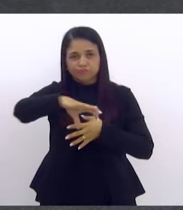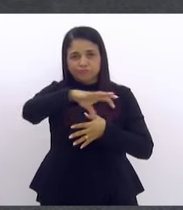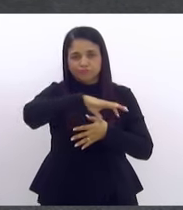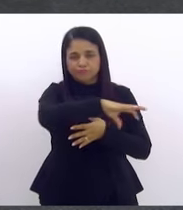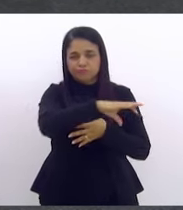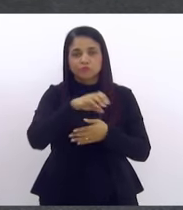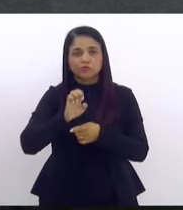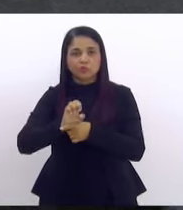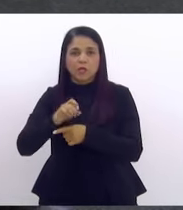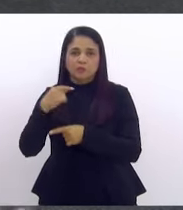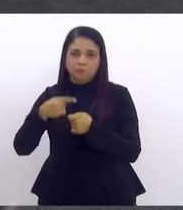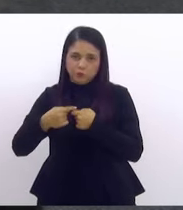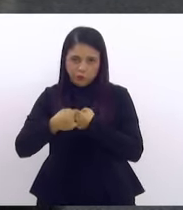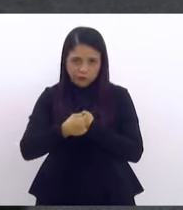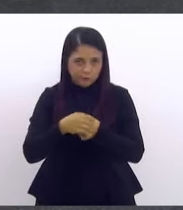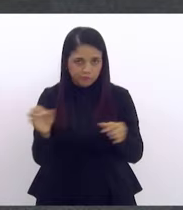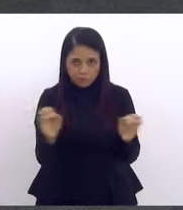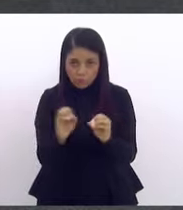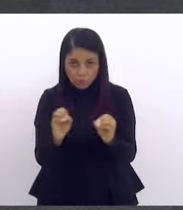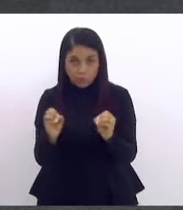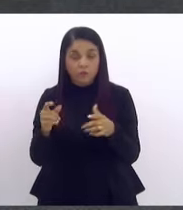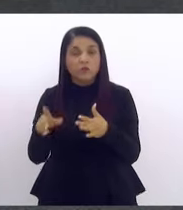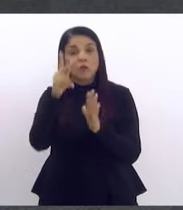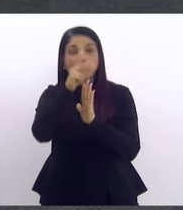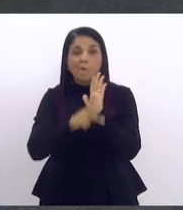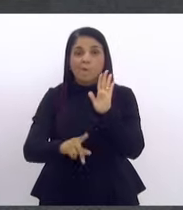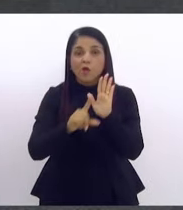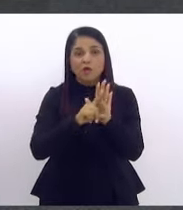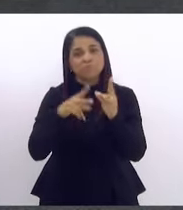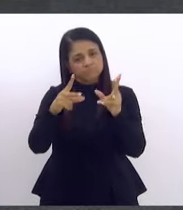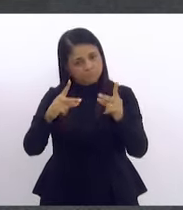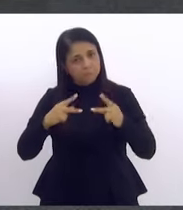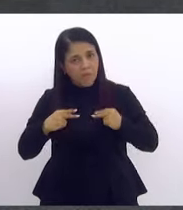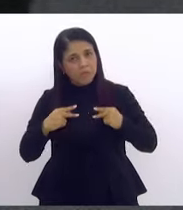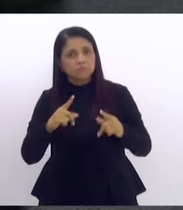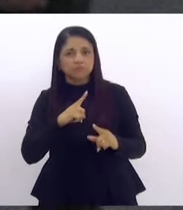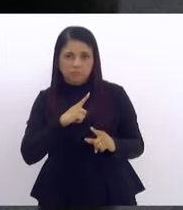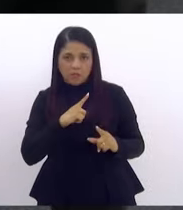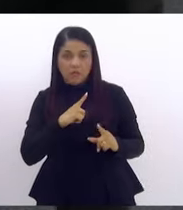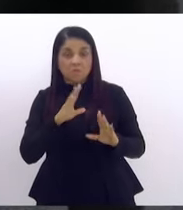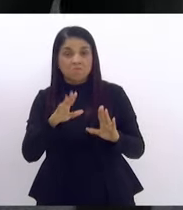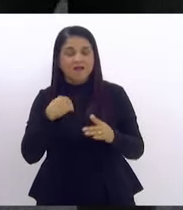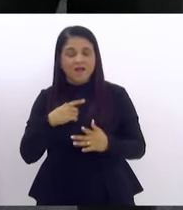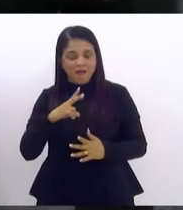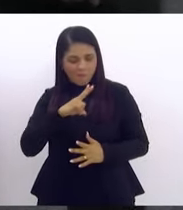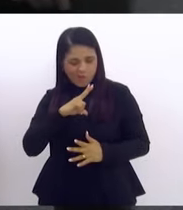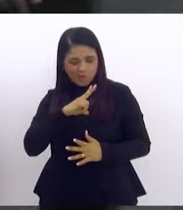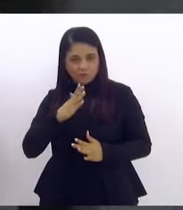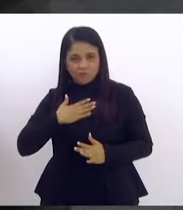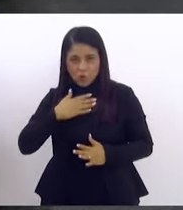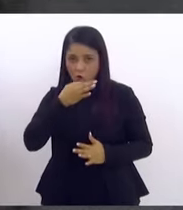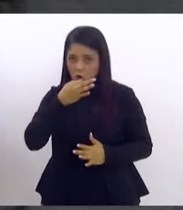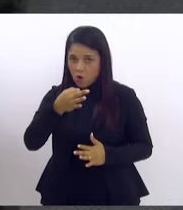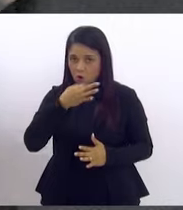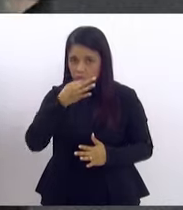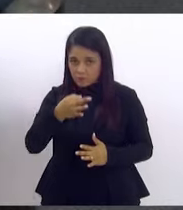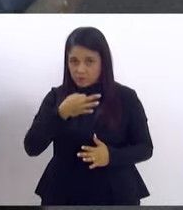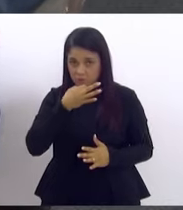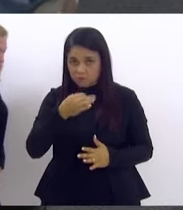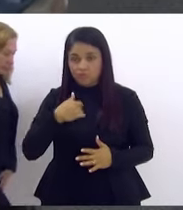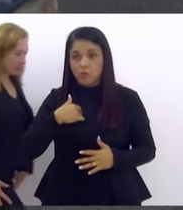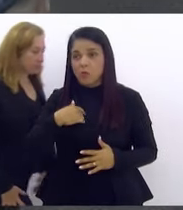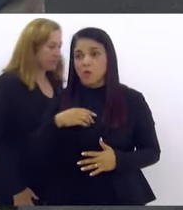Assim posto, o projeto tem mérito, mas eu particularmente, doutor Serginho,